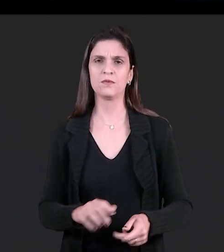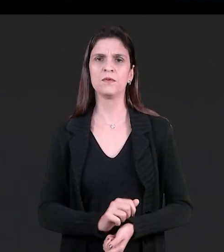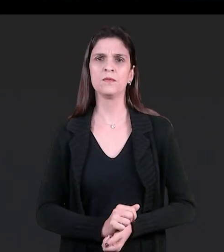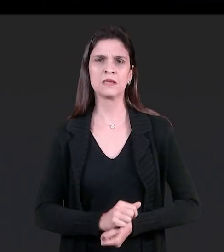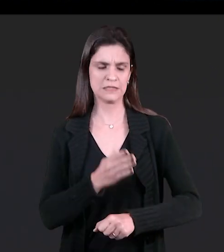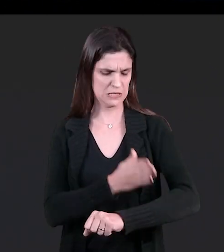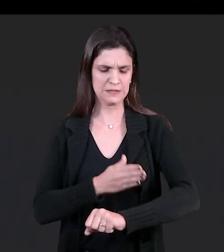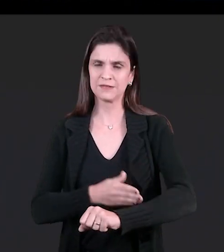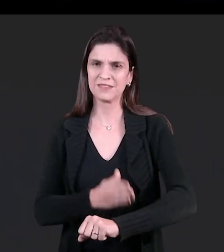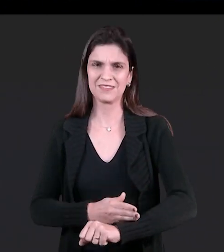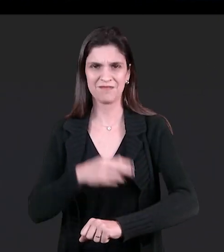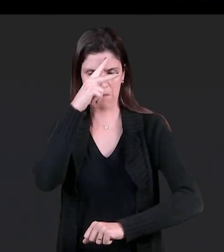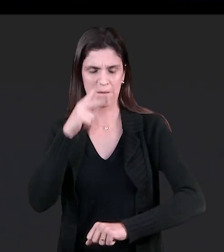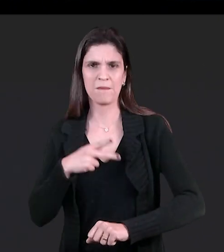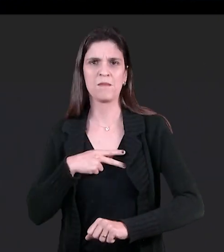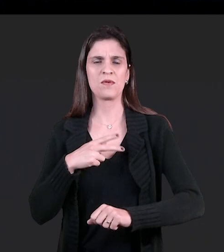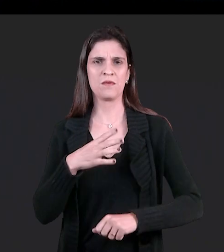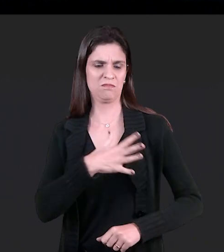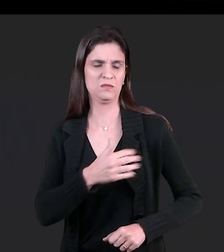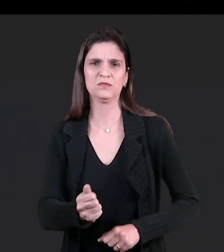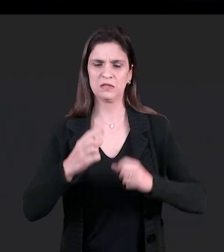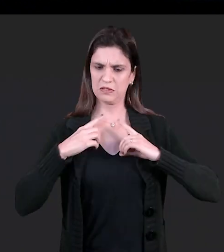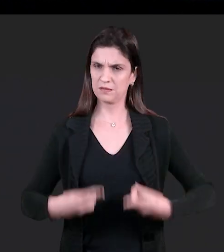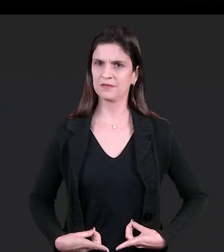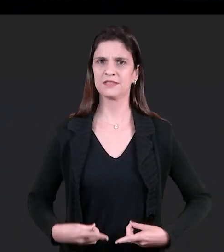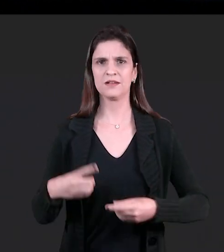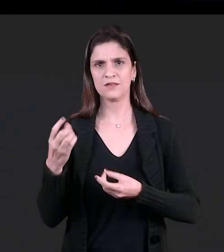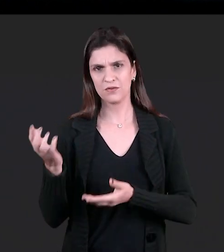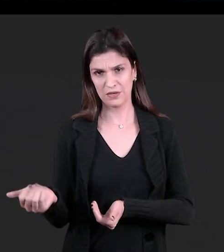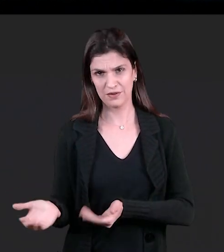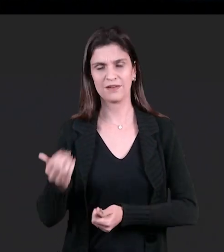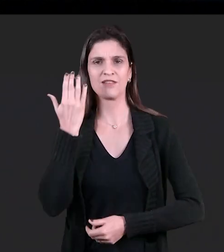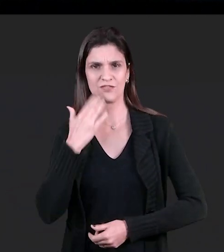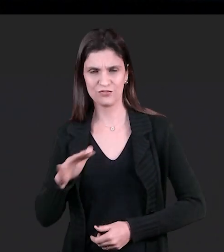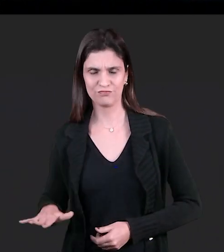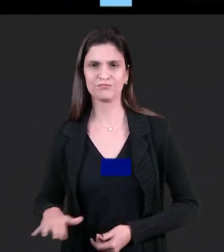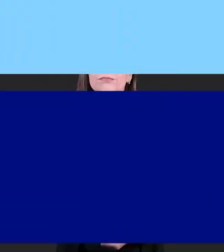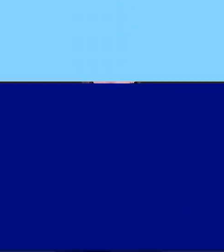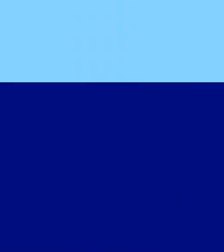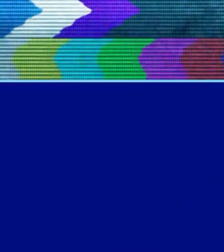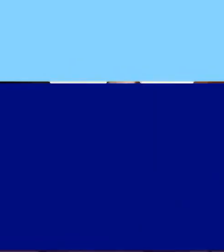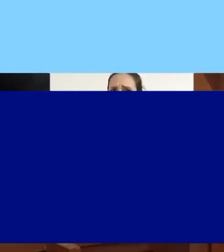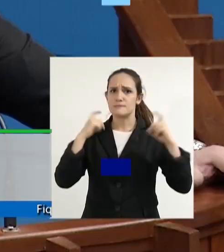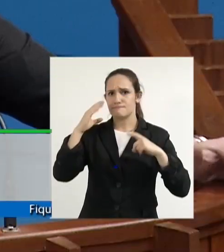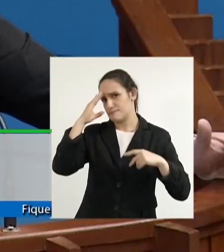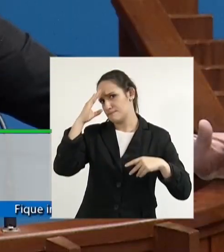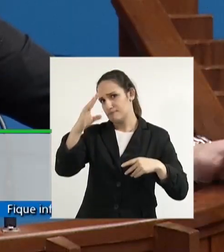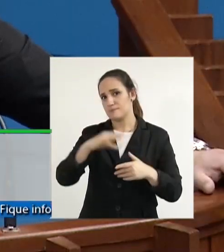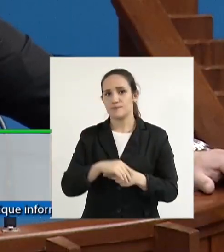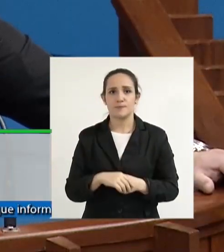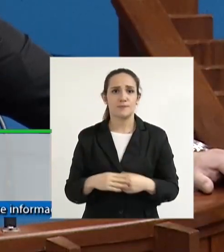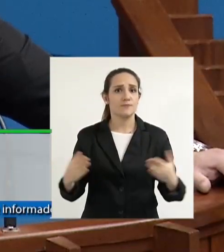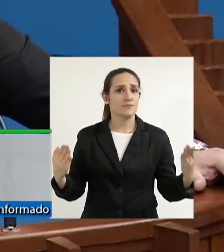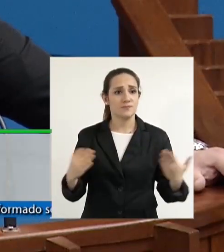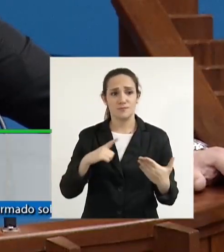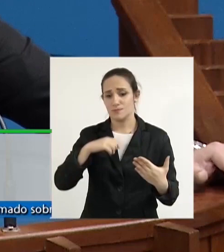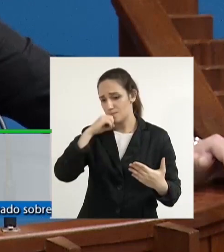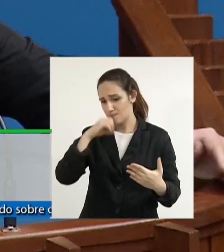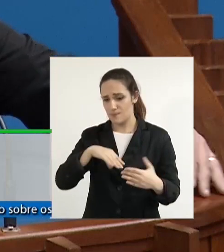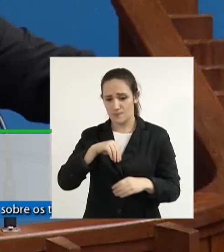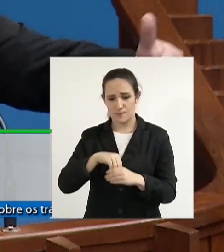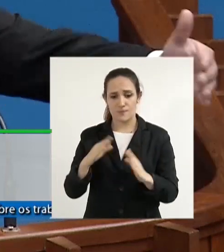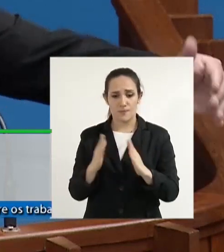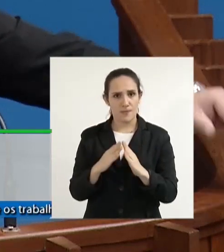saúde pública, depressão, automutilação e suicídio infanto-juvenil. A violência